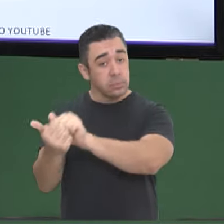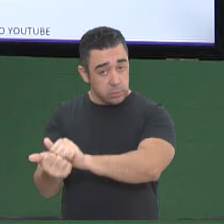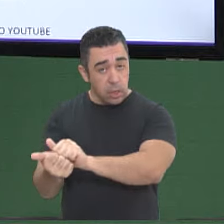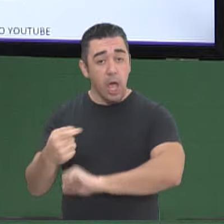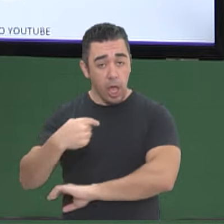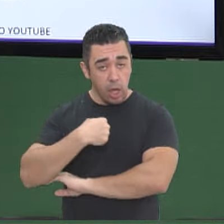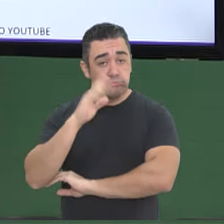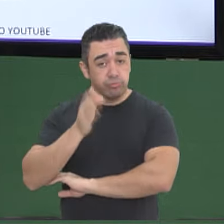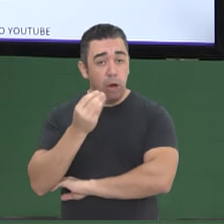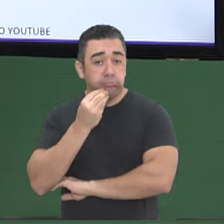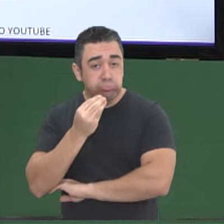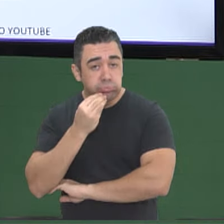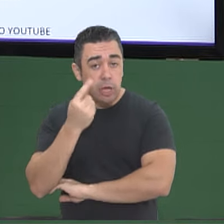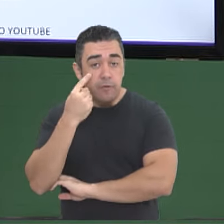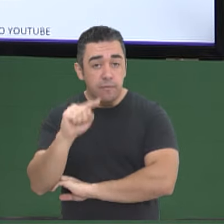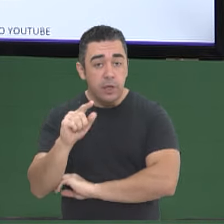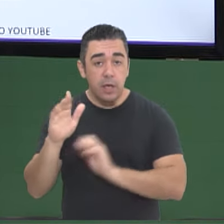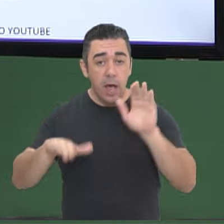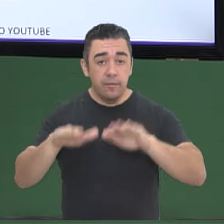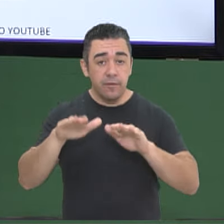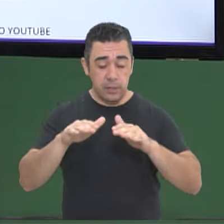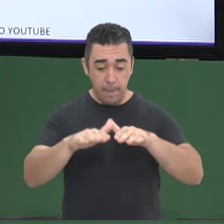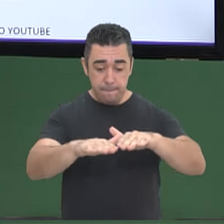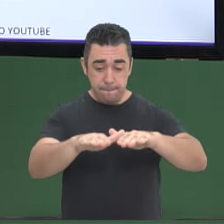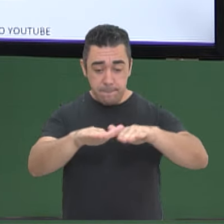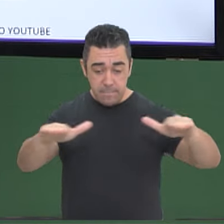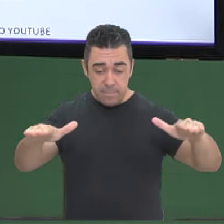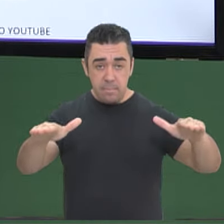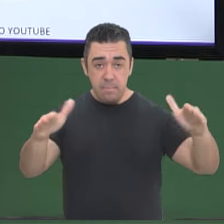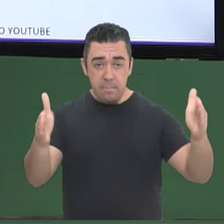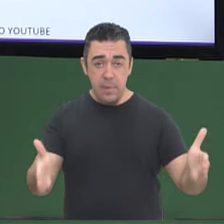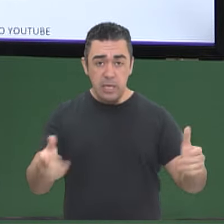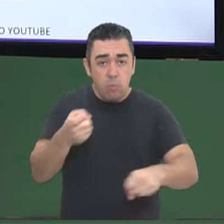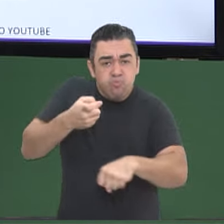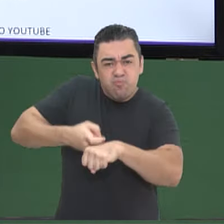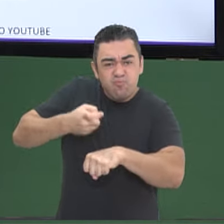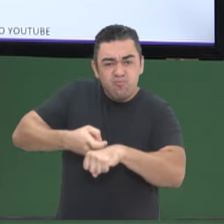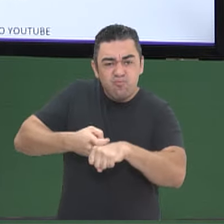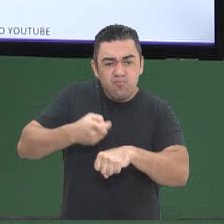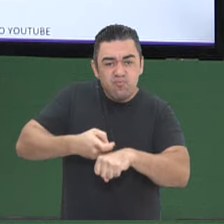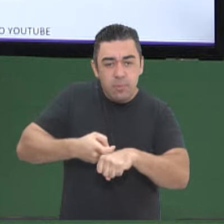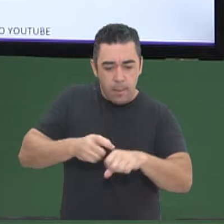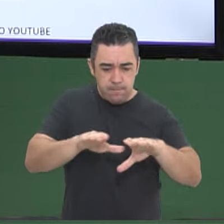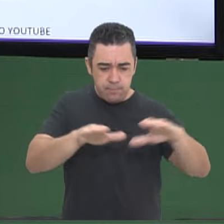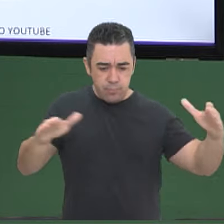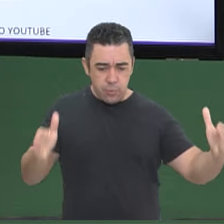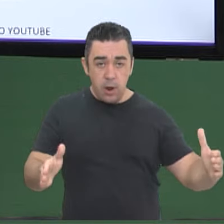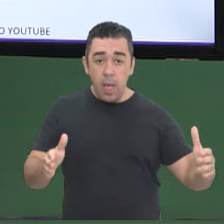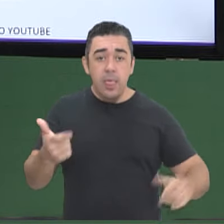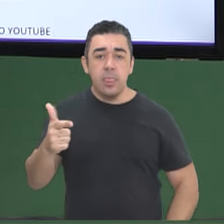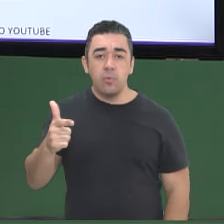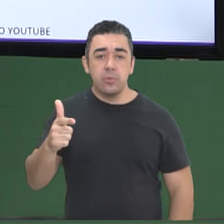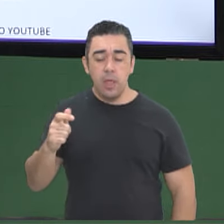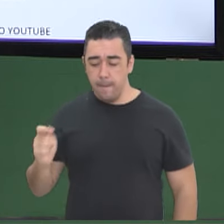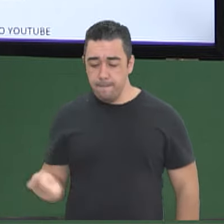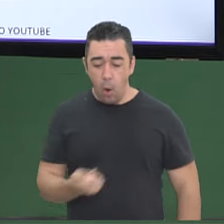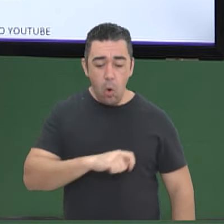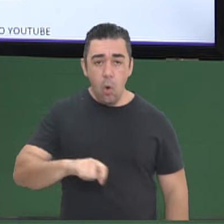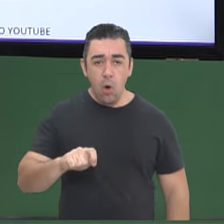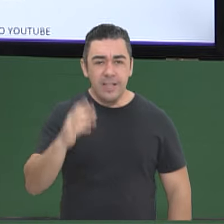ver alunos jogando até numa mesa de cimento, vejam só. Não tem bolinha? Serve a bolinha do rolon